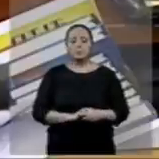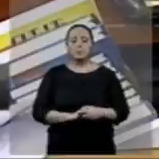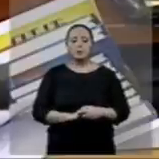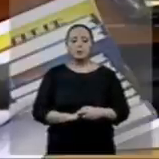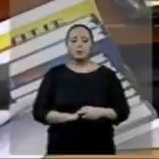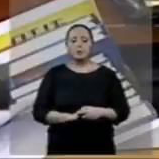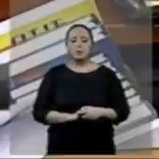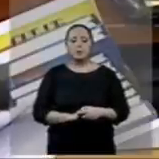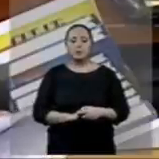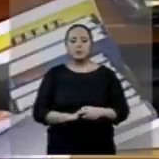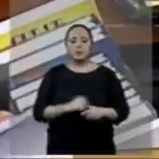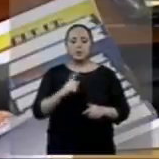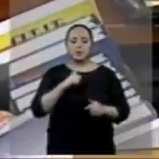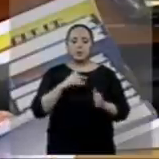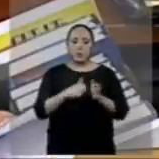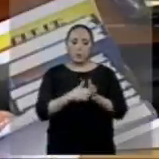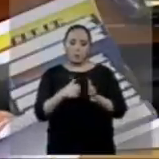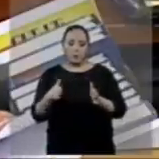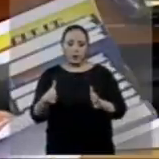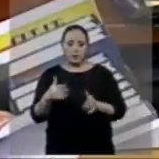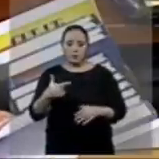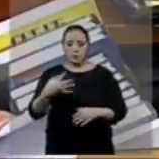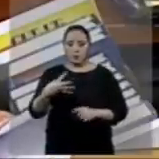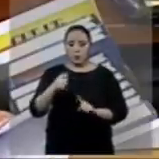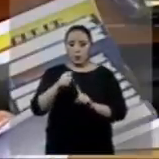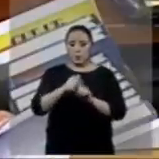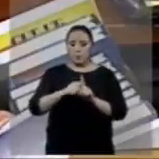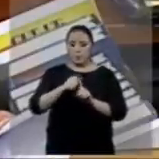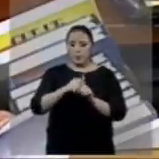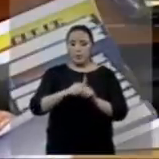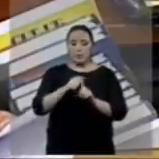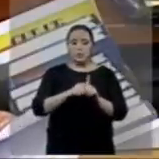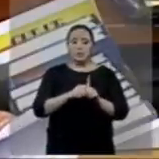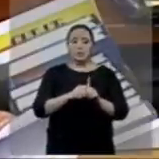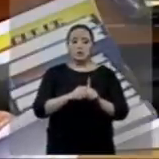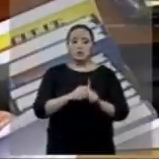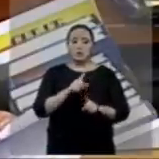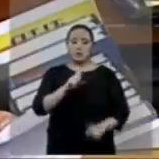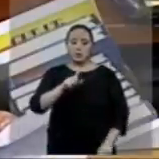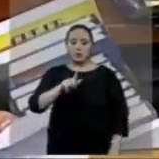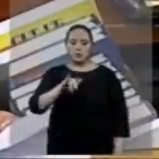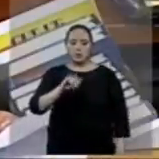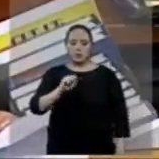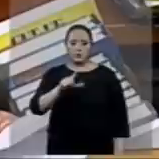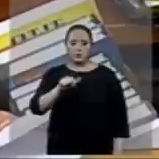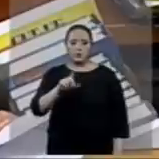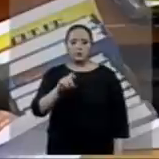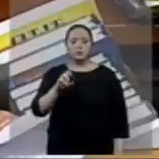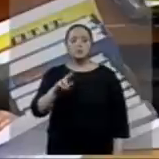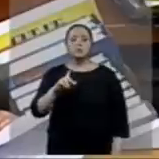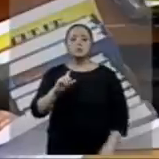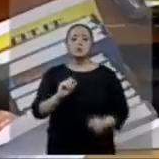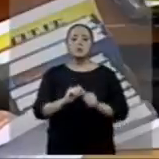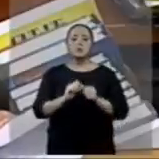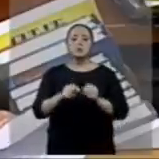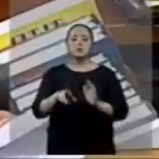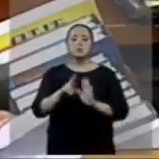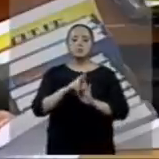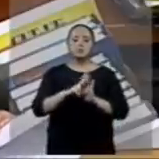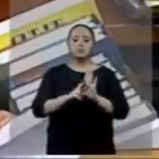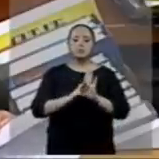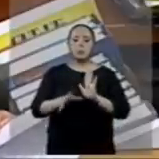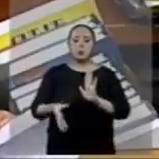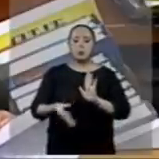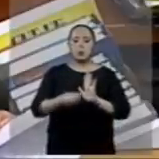o implemento do prazo de 24 meses para que o legislador veicule norma complementar